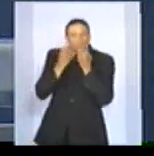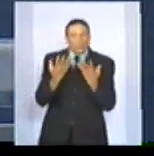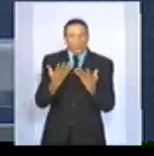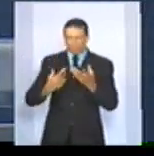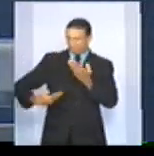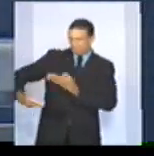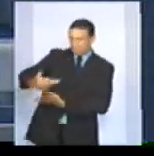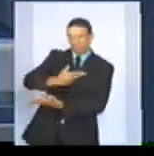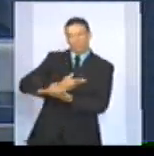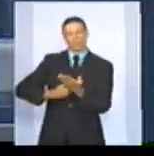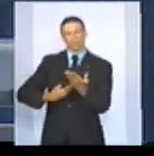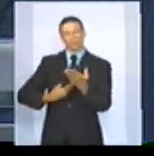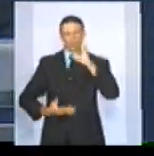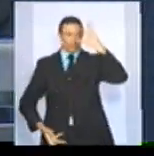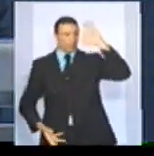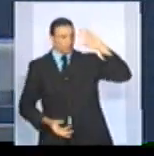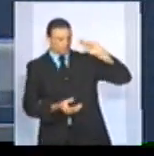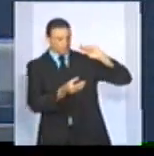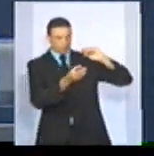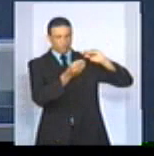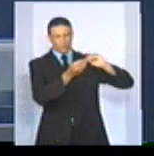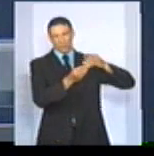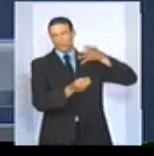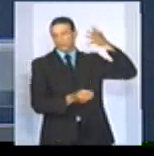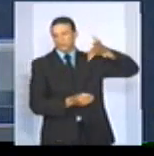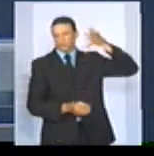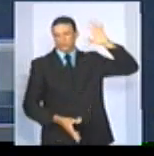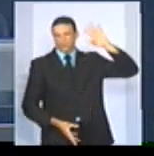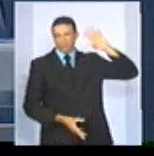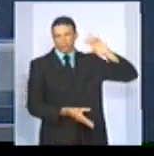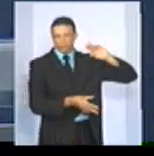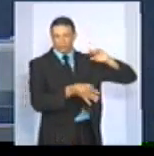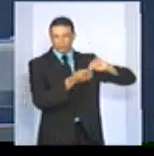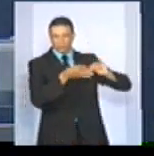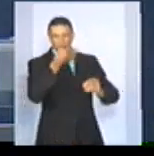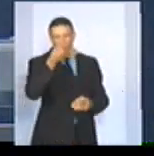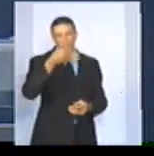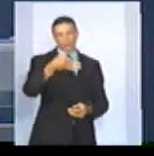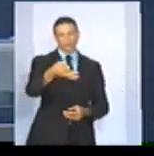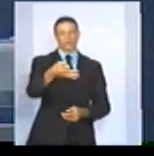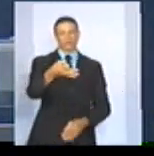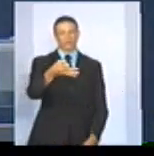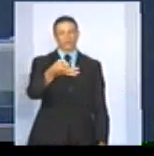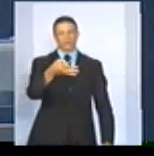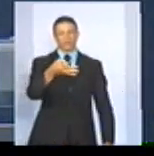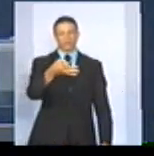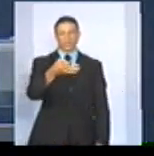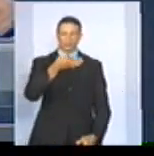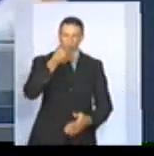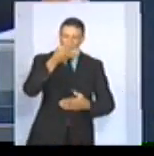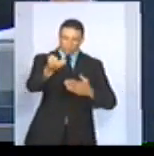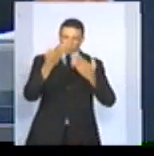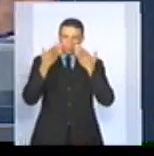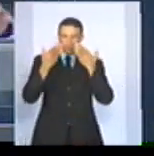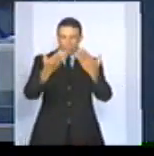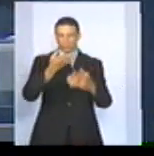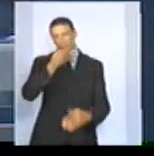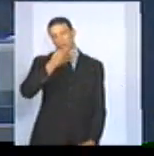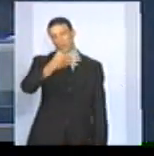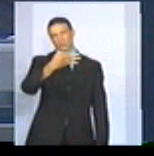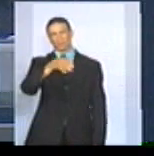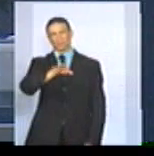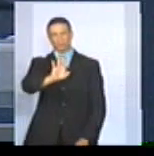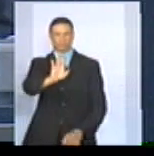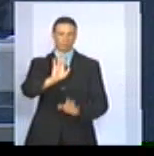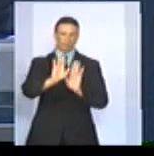e houve e eu fecho aqui a minha argumentação a minha apresentação dizendo